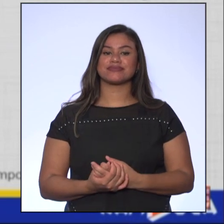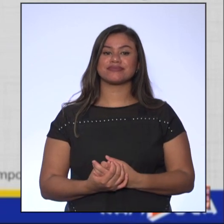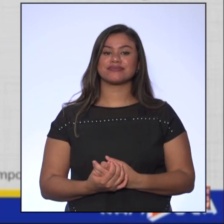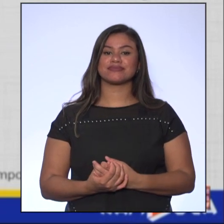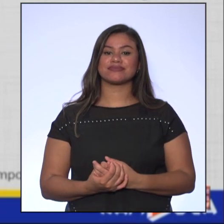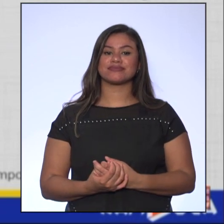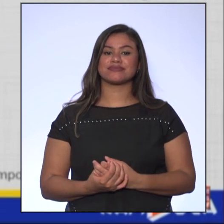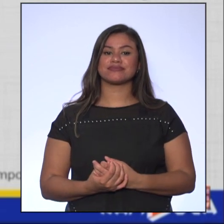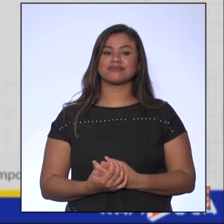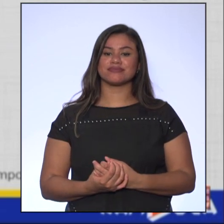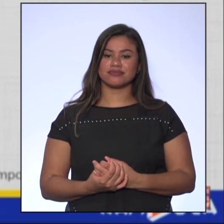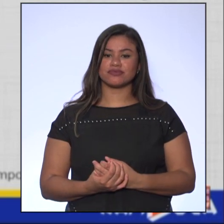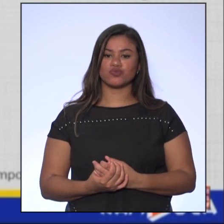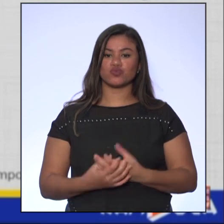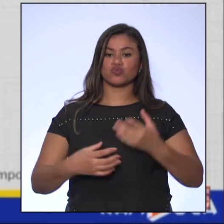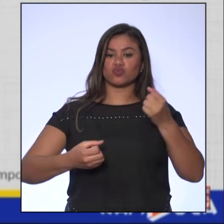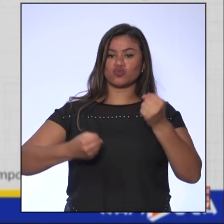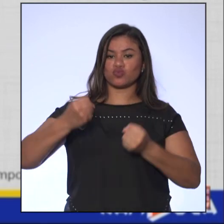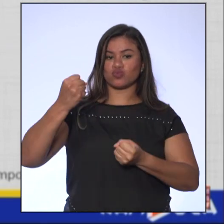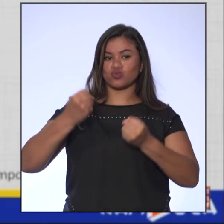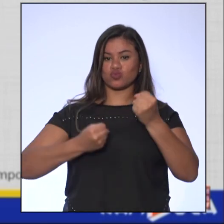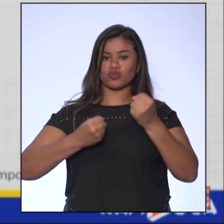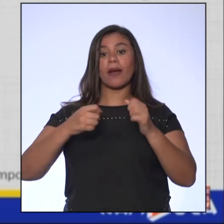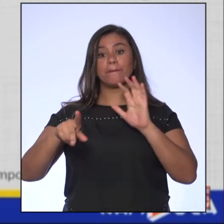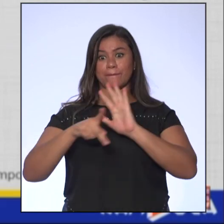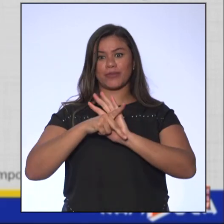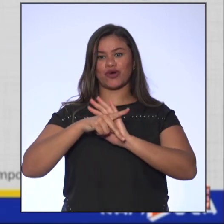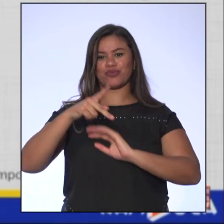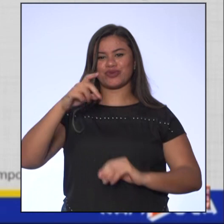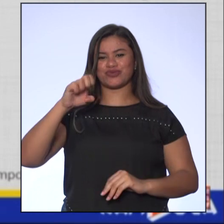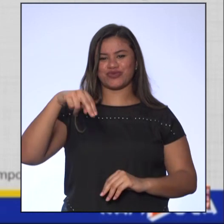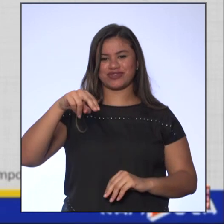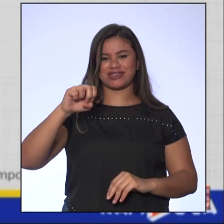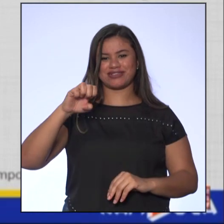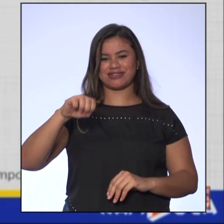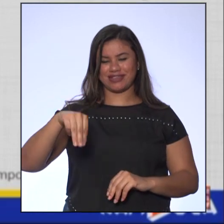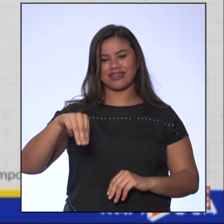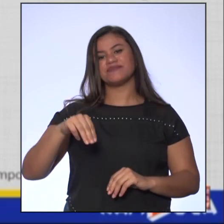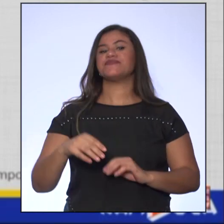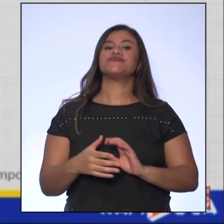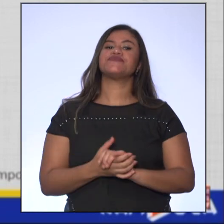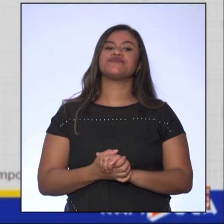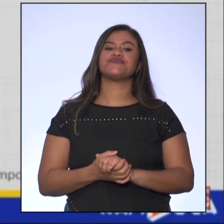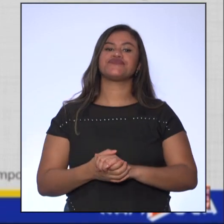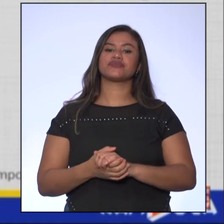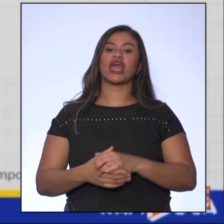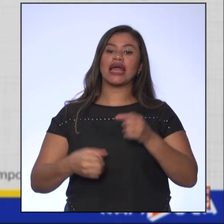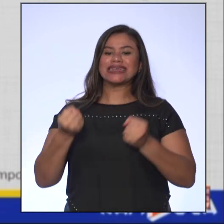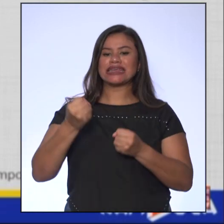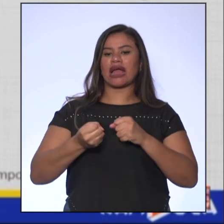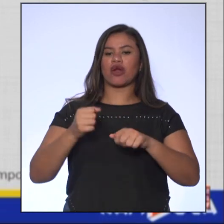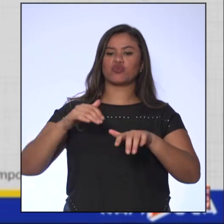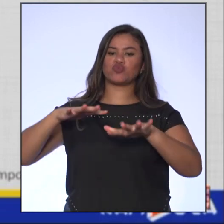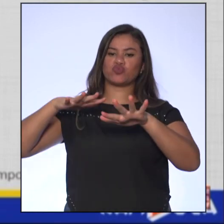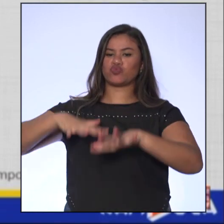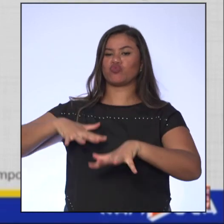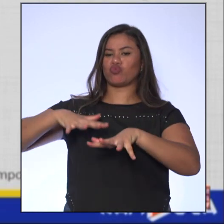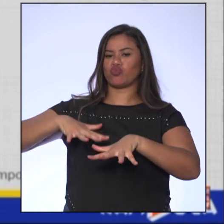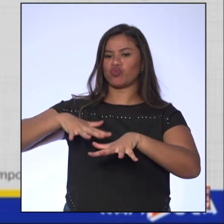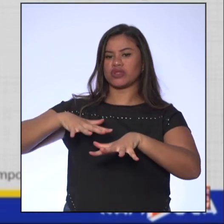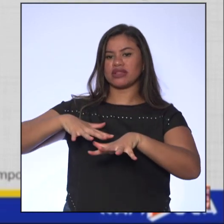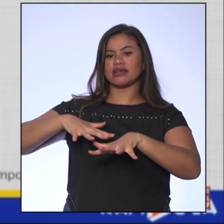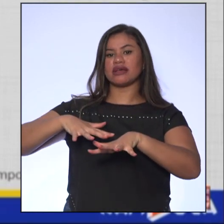você. Olha, também foi do Enem. Os congestionamentos de trânsitos